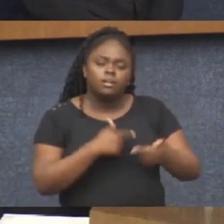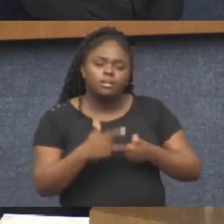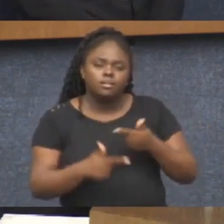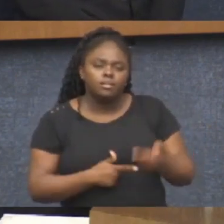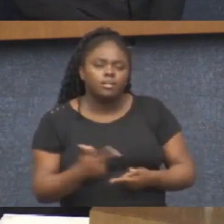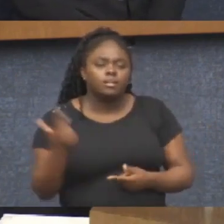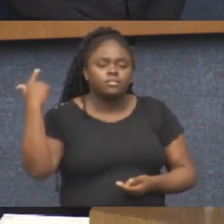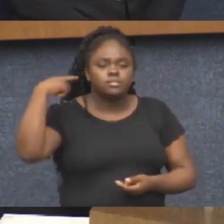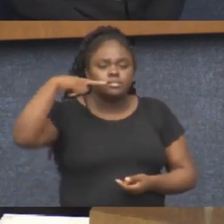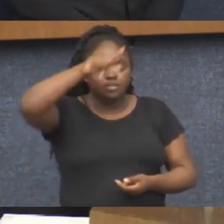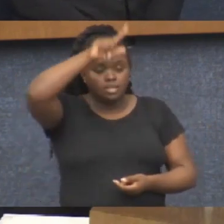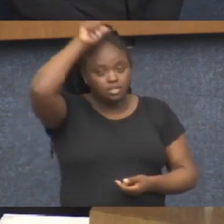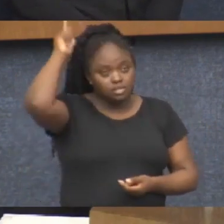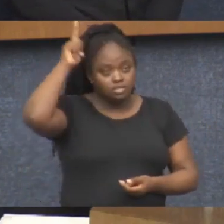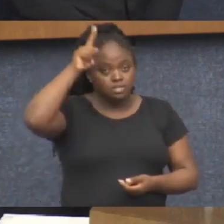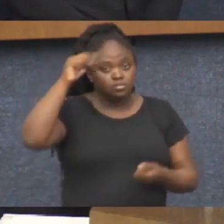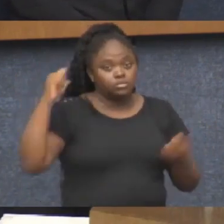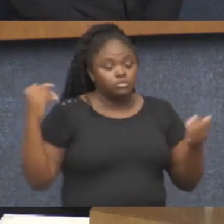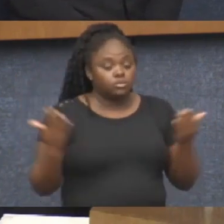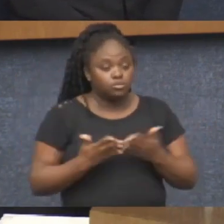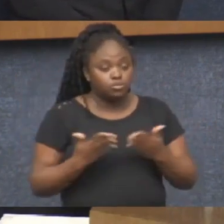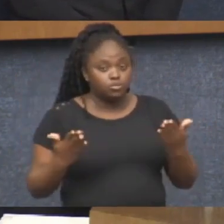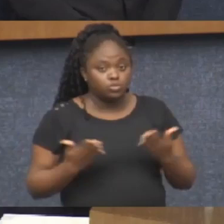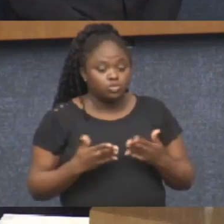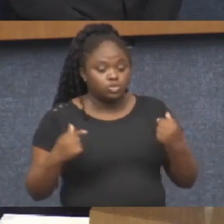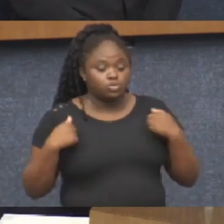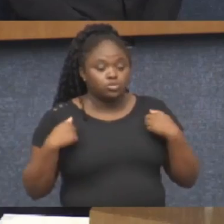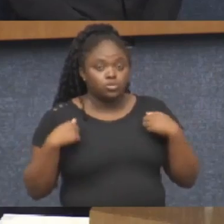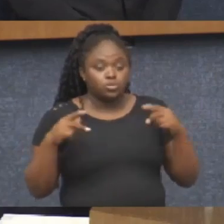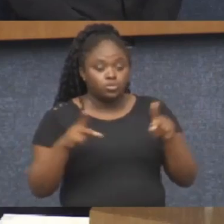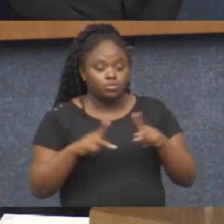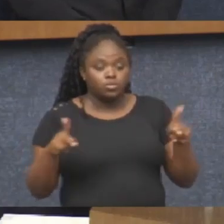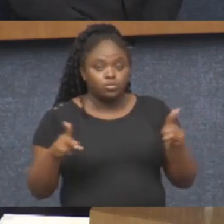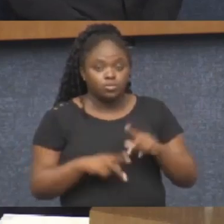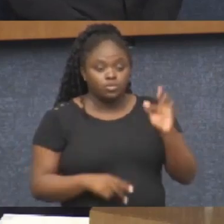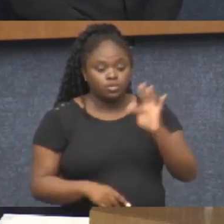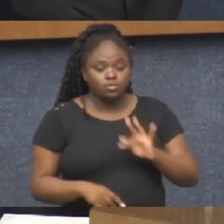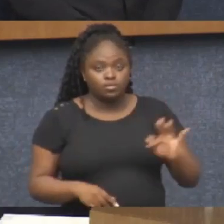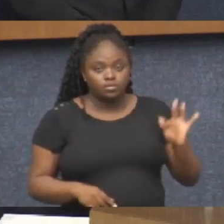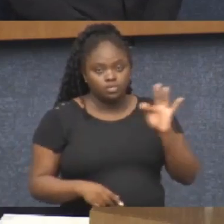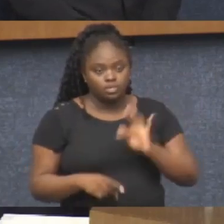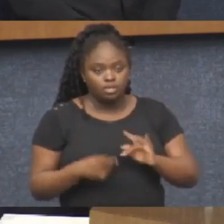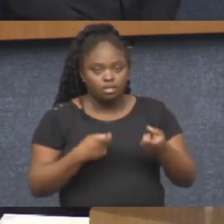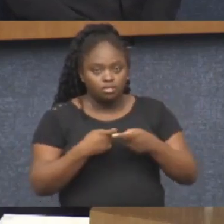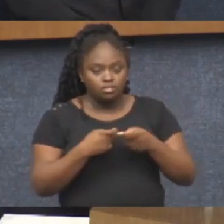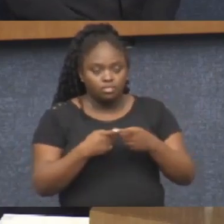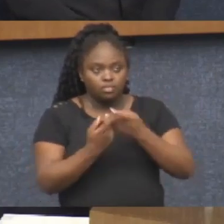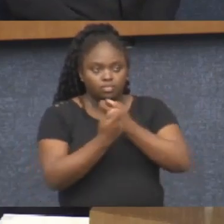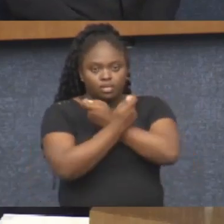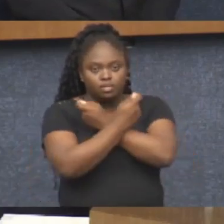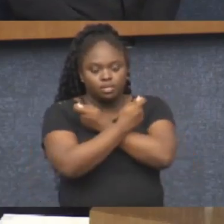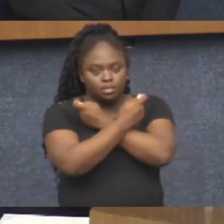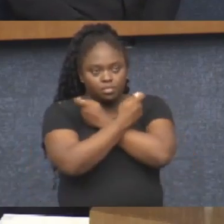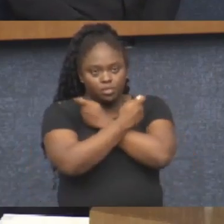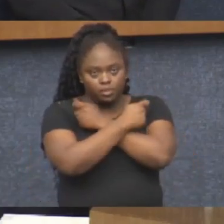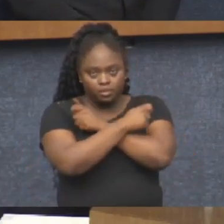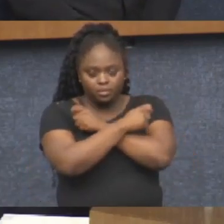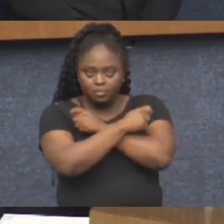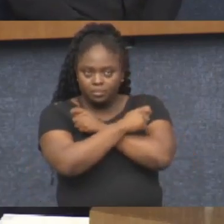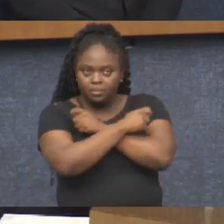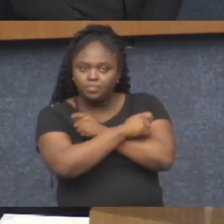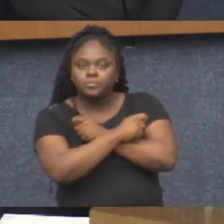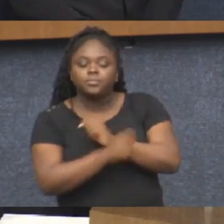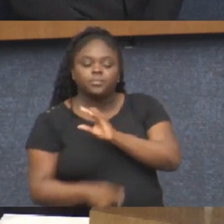na gestão de Santa Luzia. Hoje sou professora da Faculdade de Medicina da PUC, coordeno também o programa de